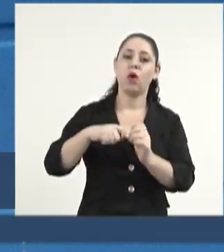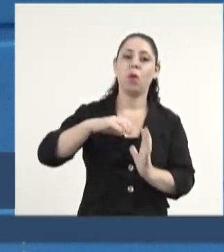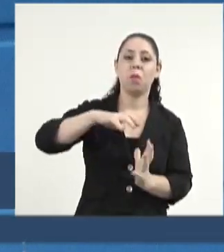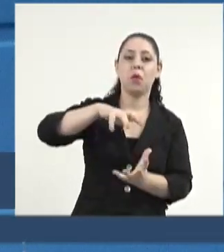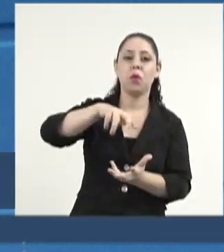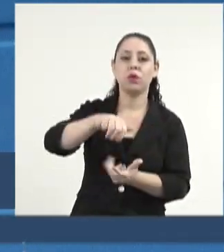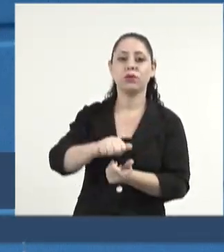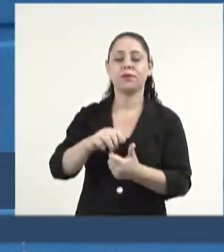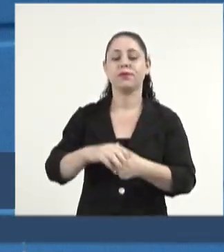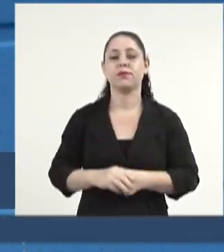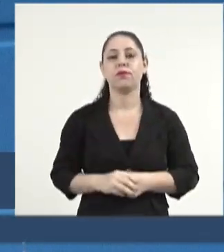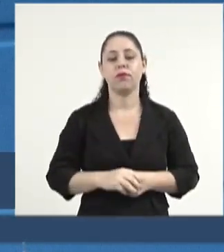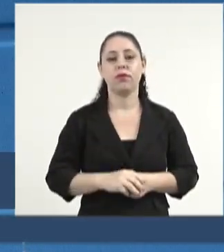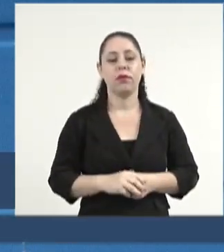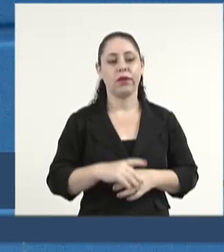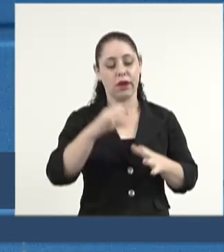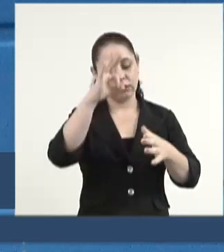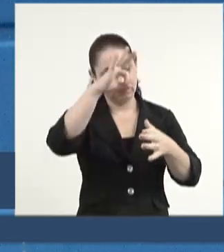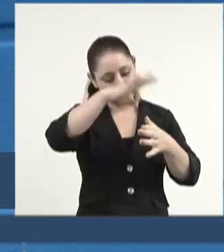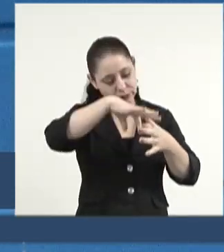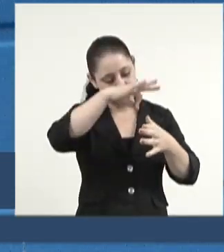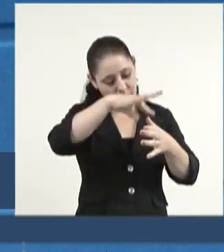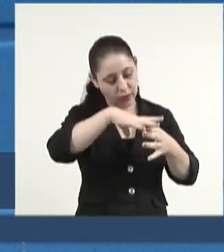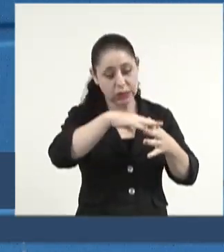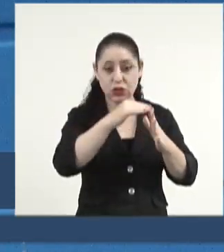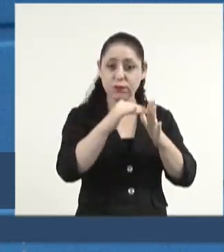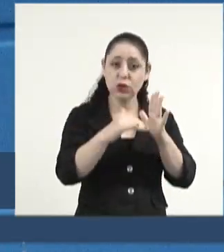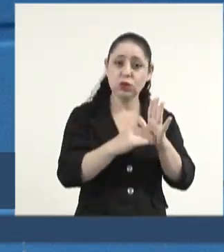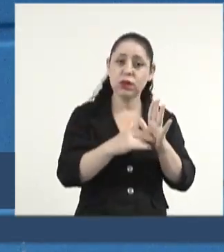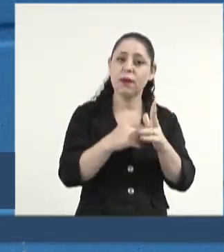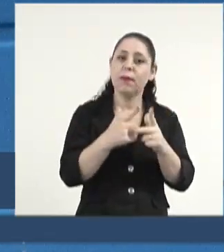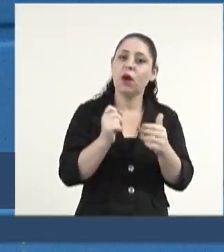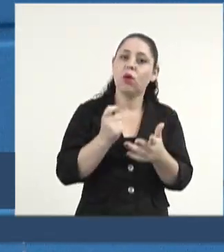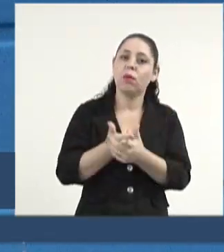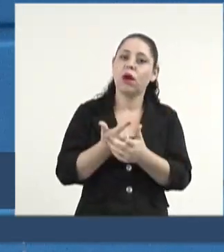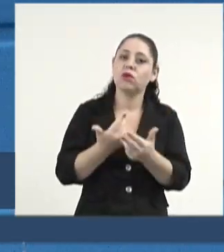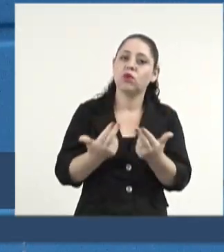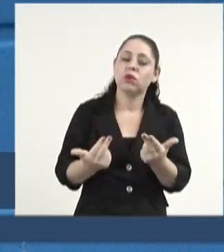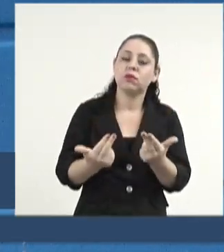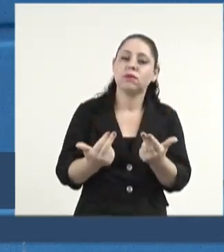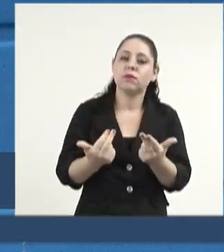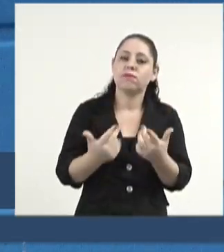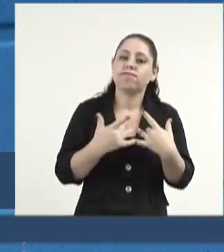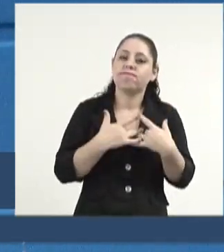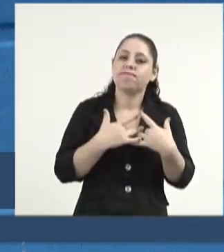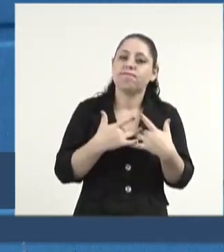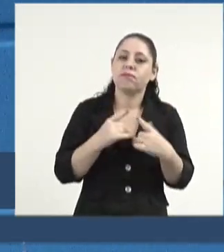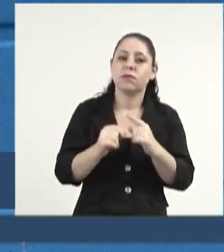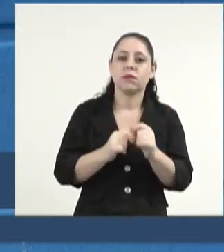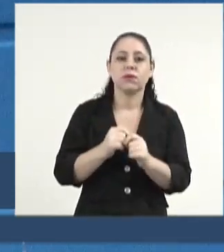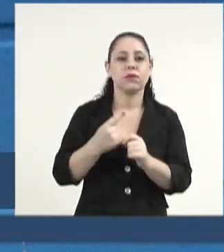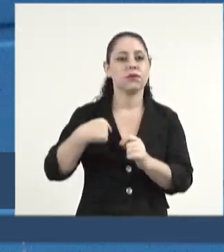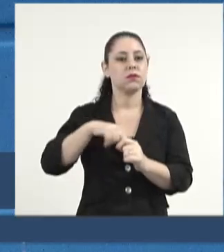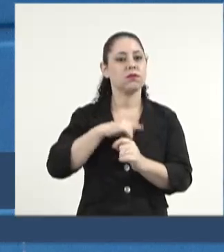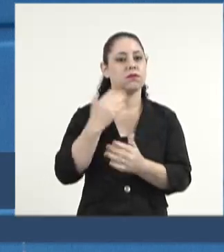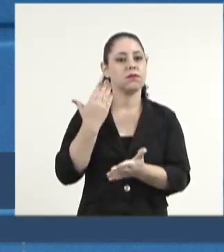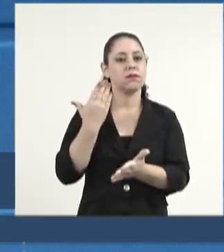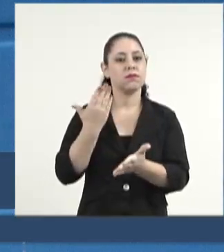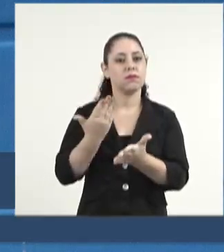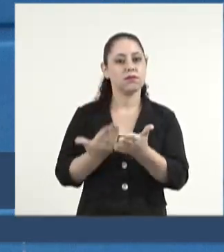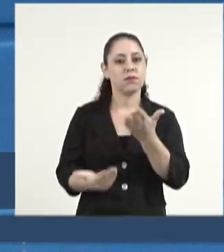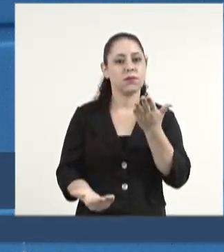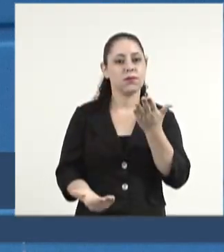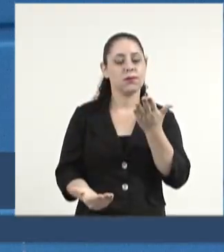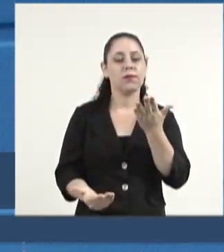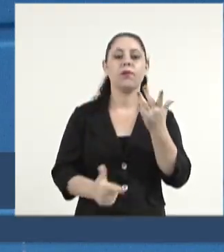que cair e nós precisamos ter resiliência nesse momento, sob pena de nós perdermos